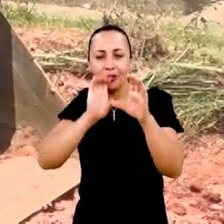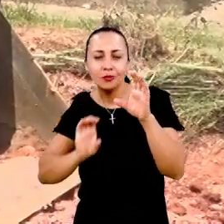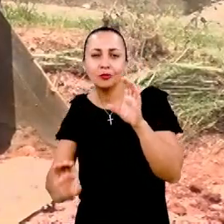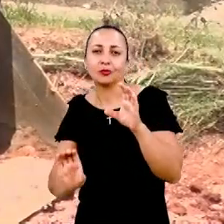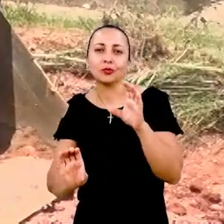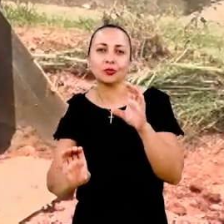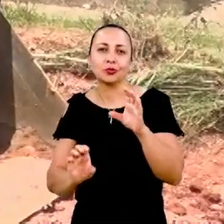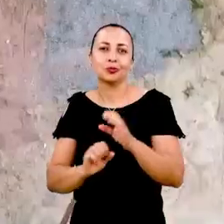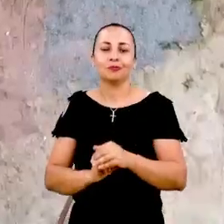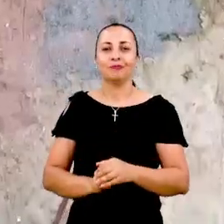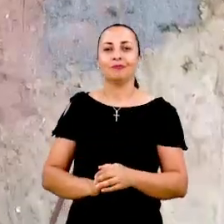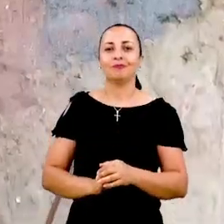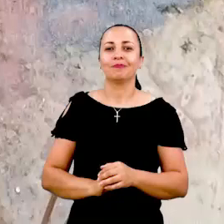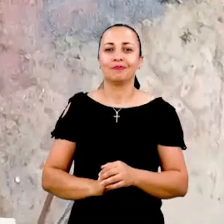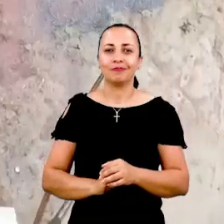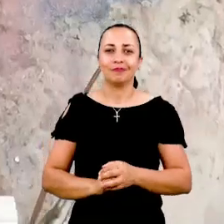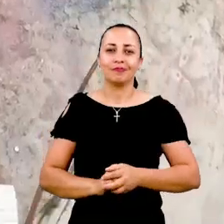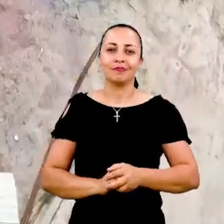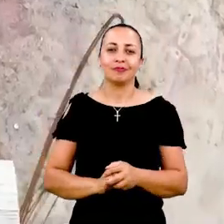interior do nosso estado.